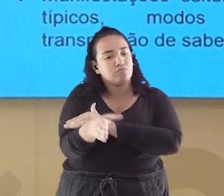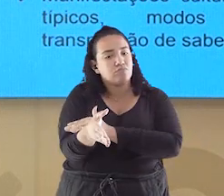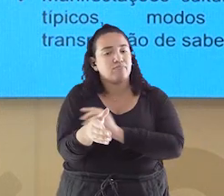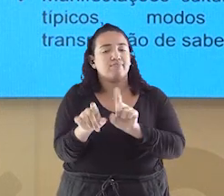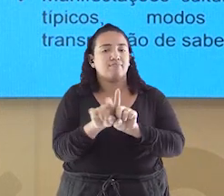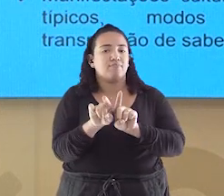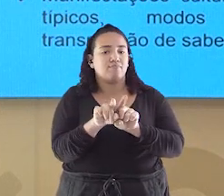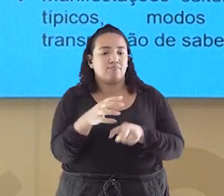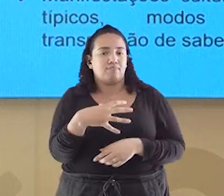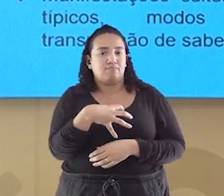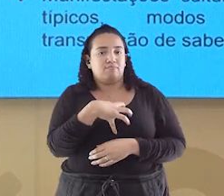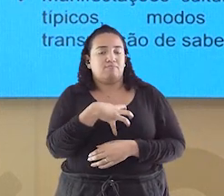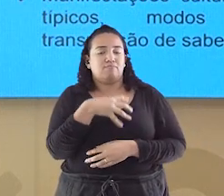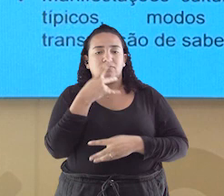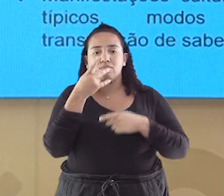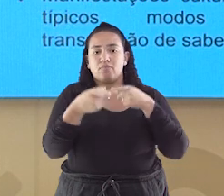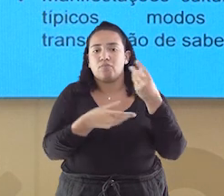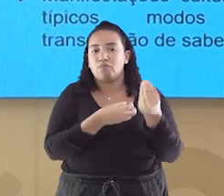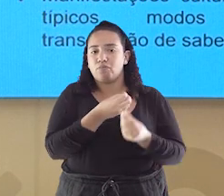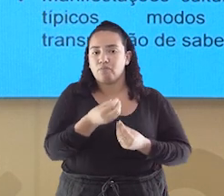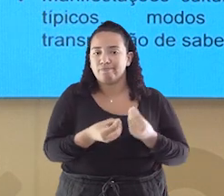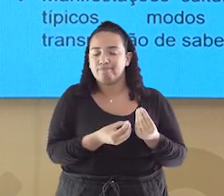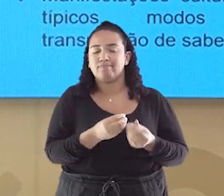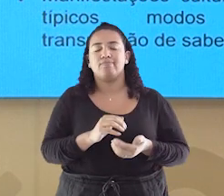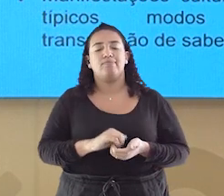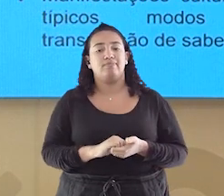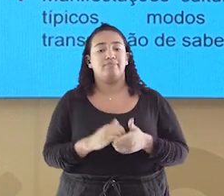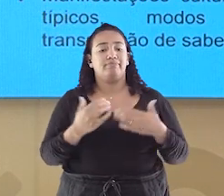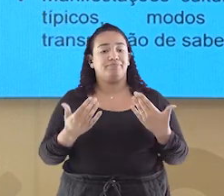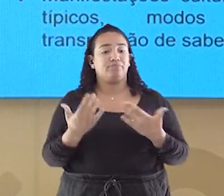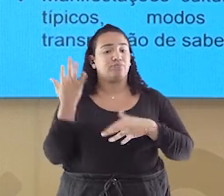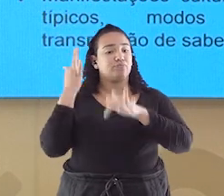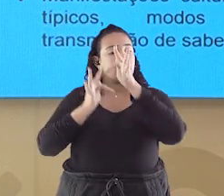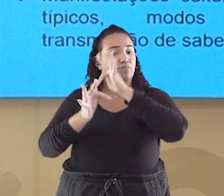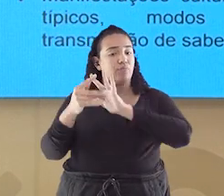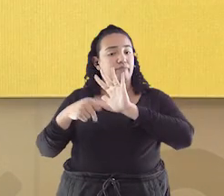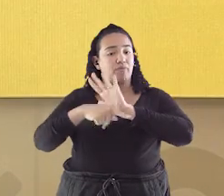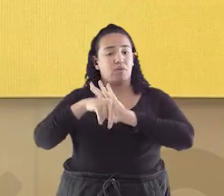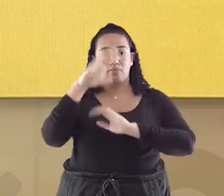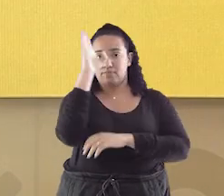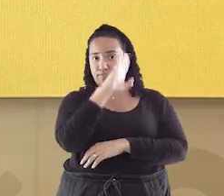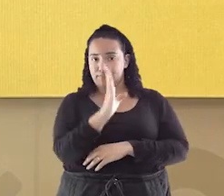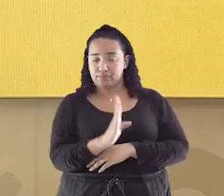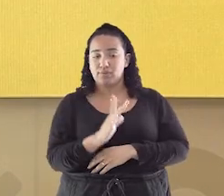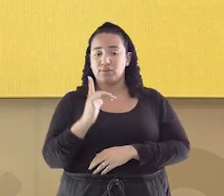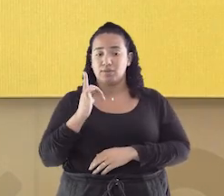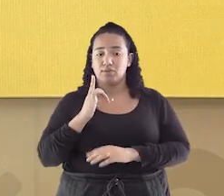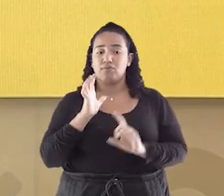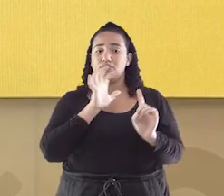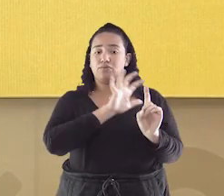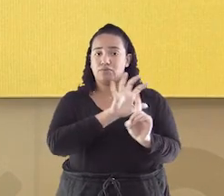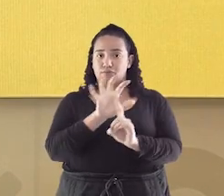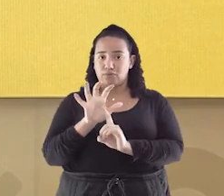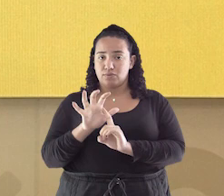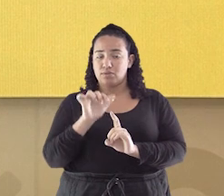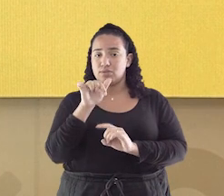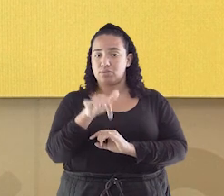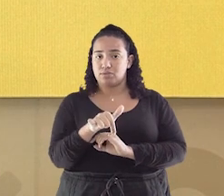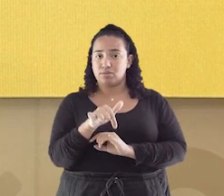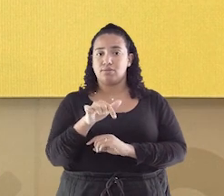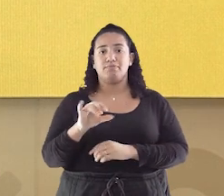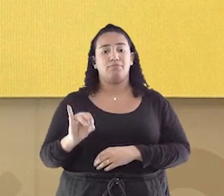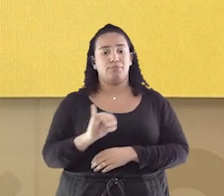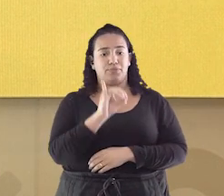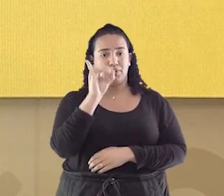modos de falar, transmissão de saberes, etc. O folclore brasileiro recebeu muitas influências para se tornar esse